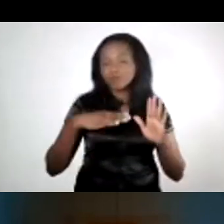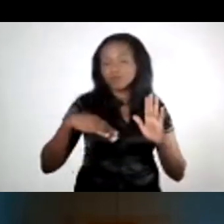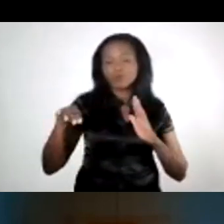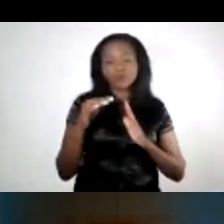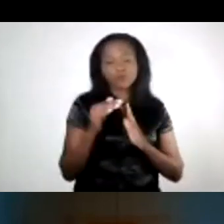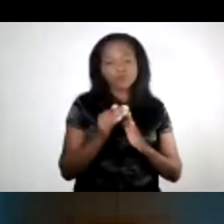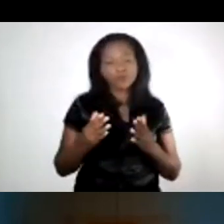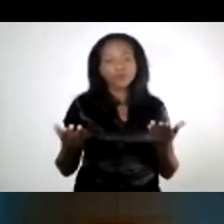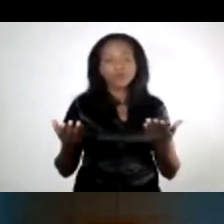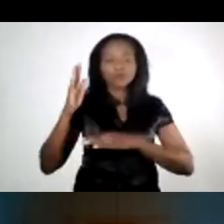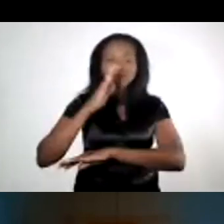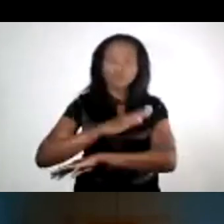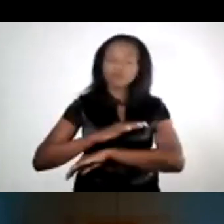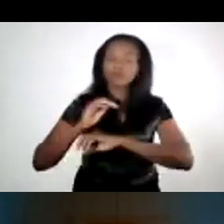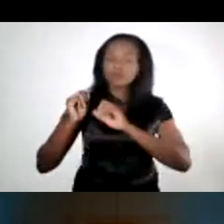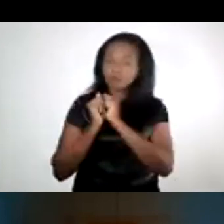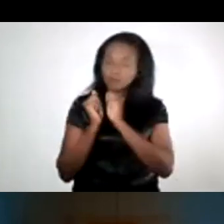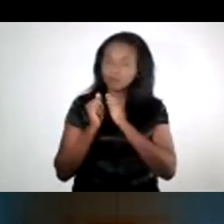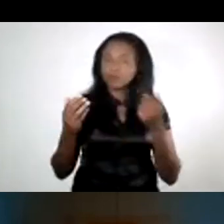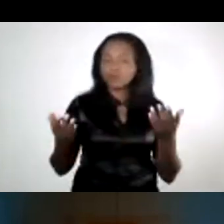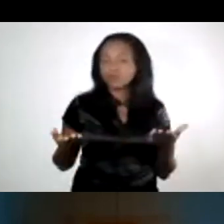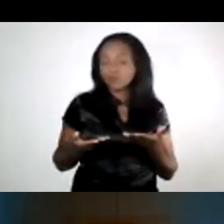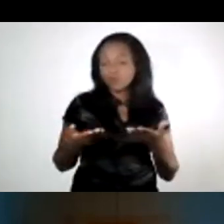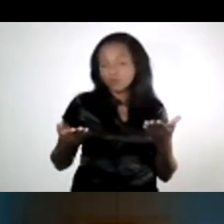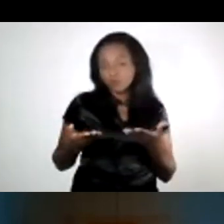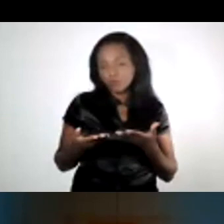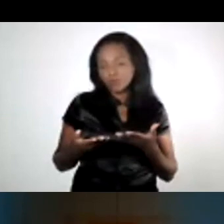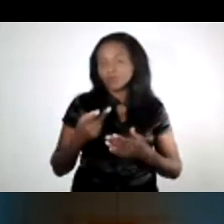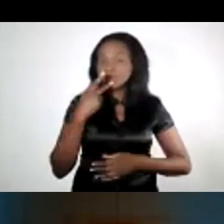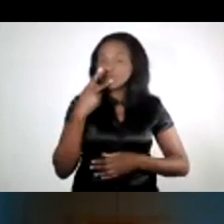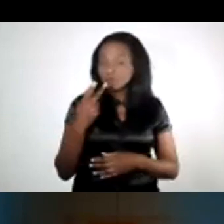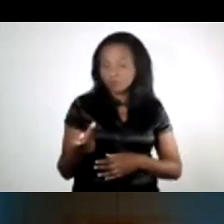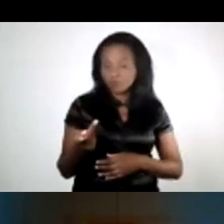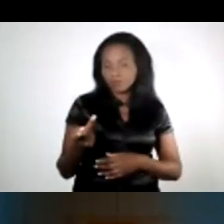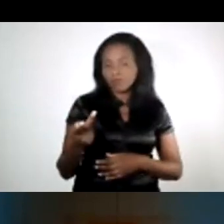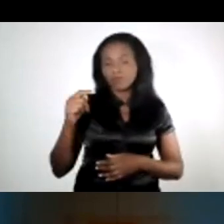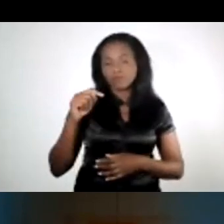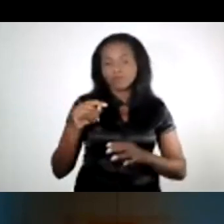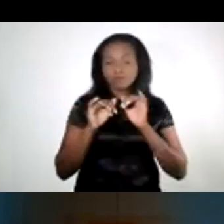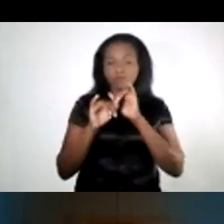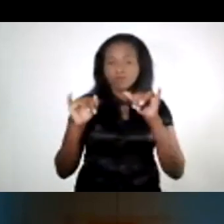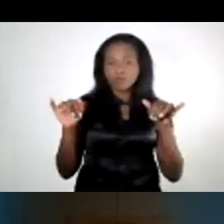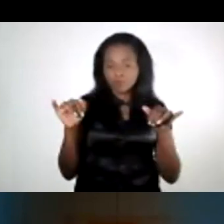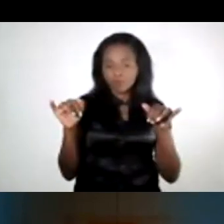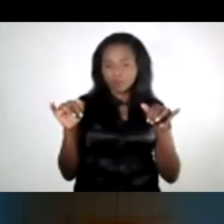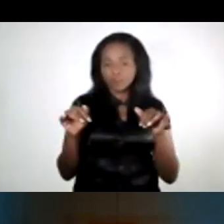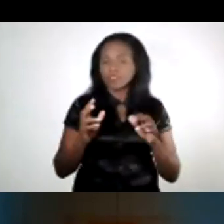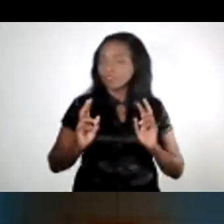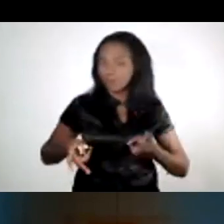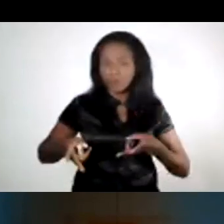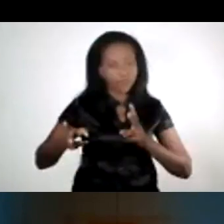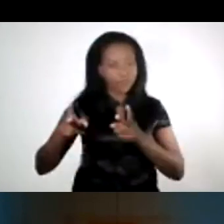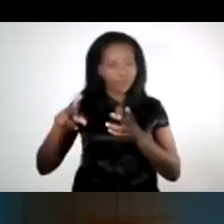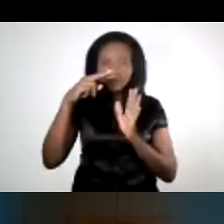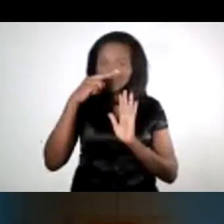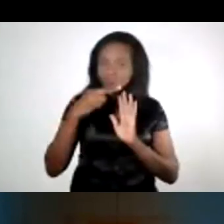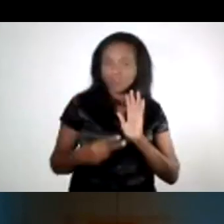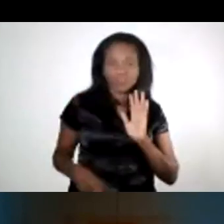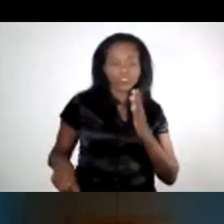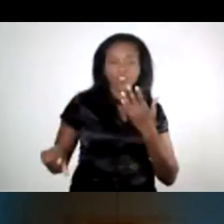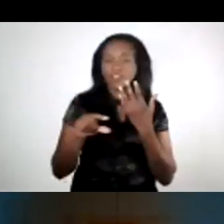essa tarde aqui com a gente hoje. E deixar aqui um recado para vocês: continuem lendo autoras